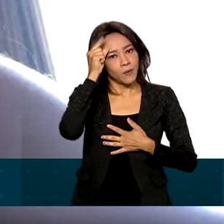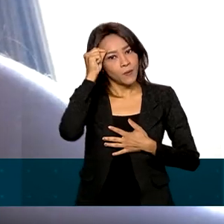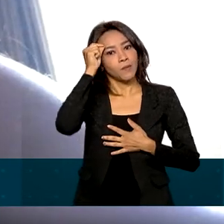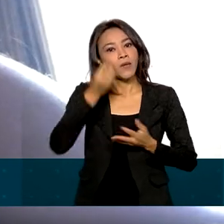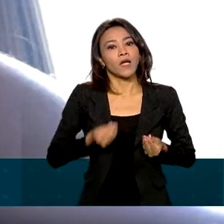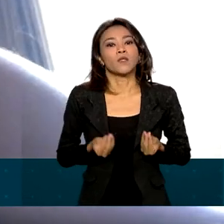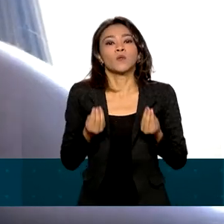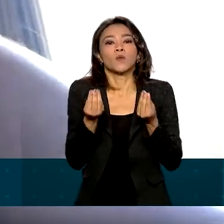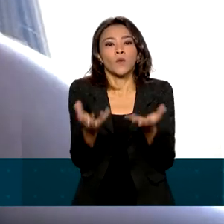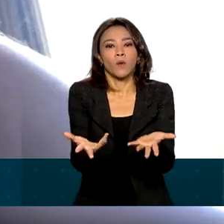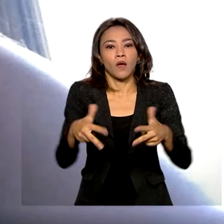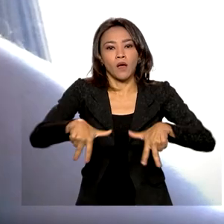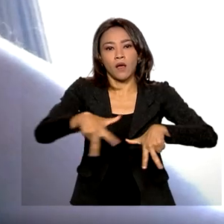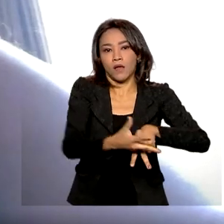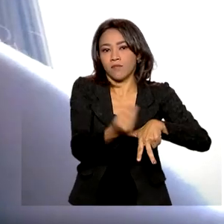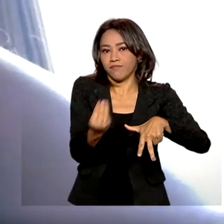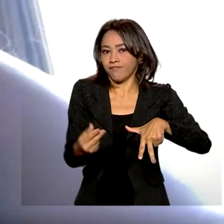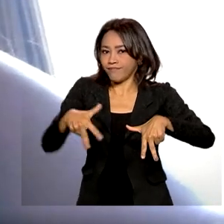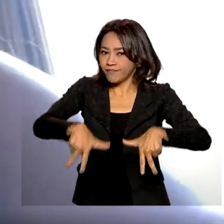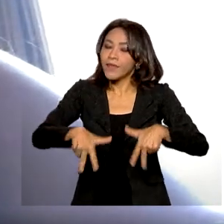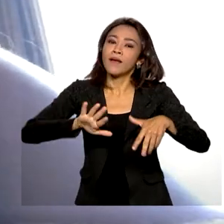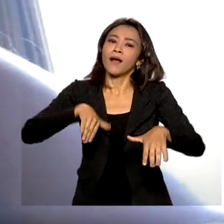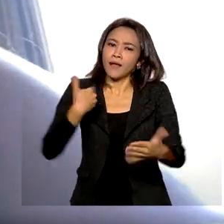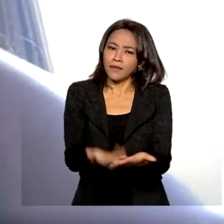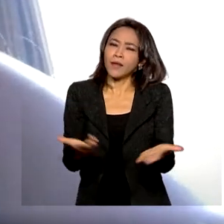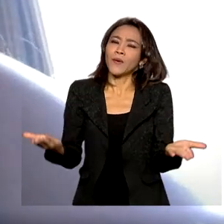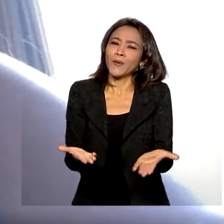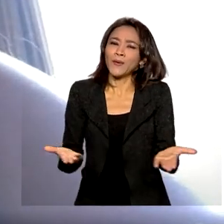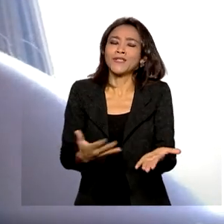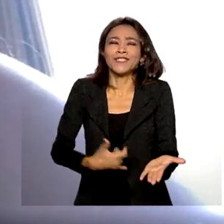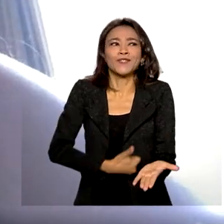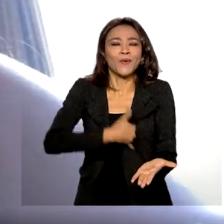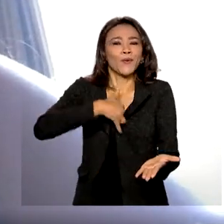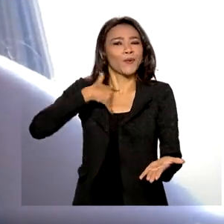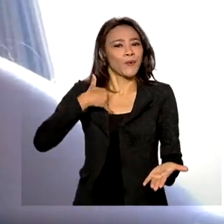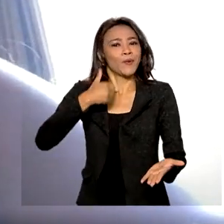gente sente muito orgulho até hoje de ter conseguido fazer a doação de órgãos da minha irmã.